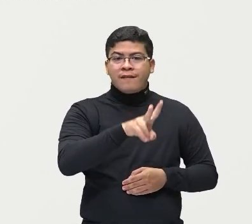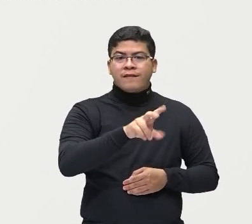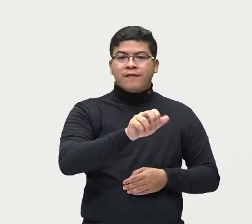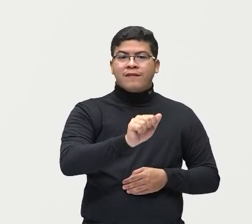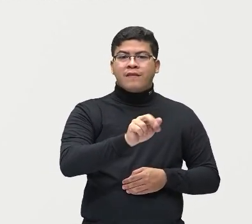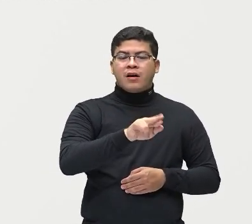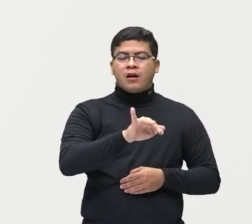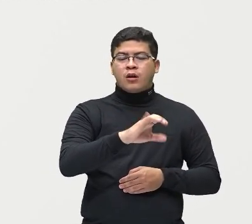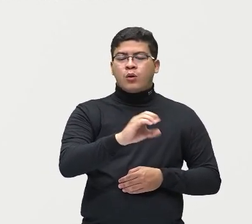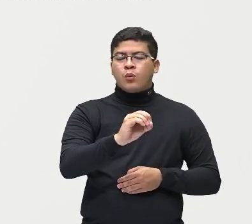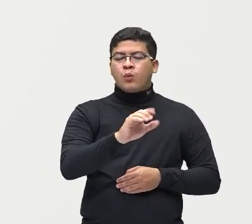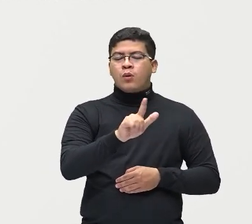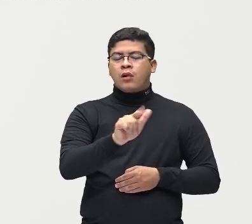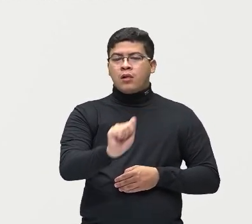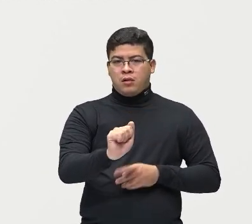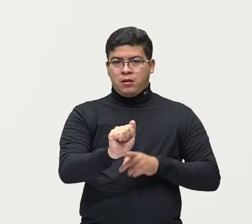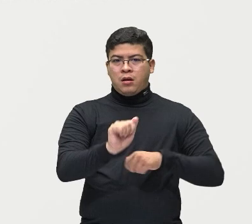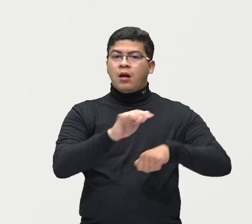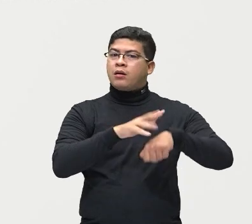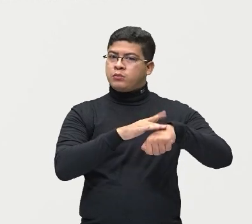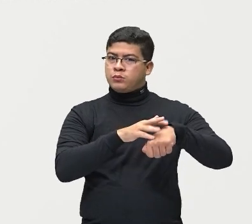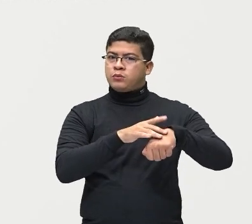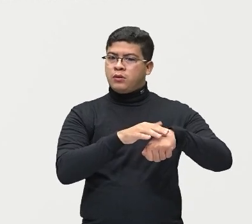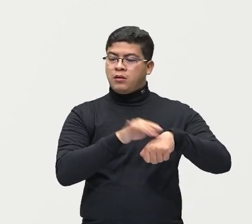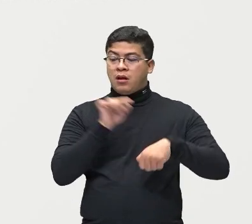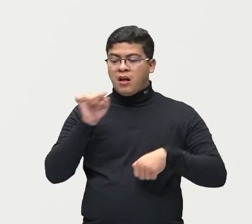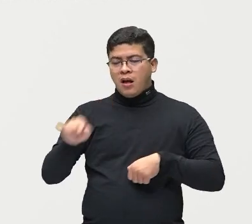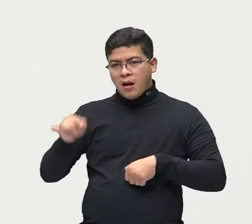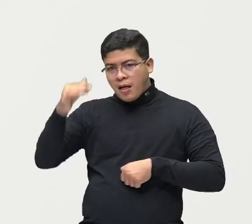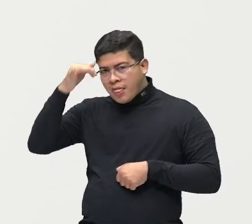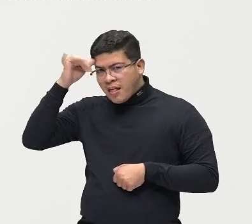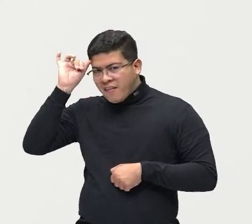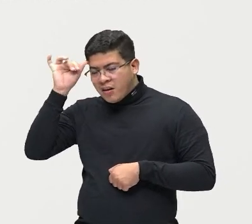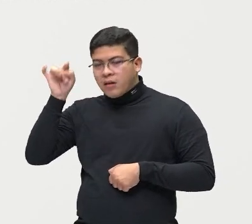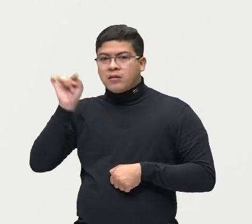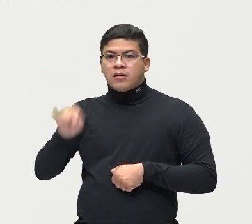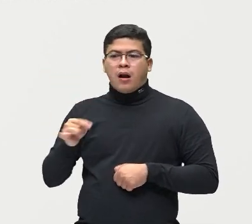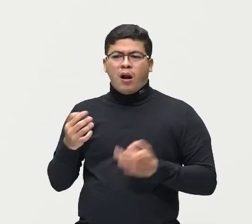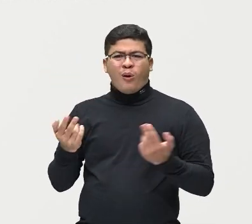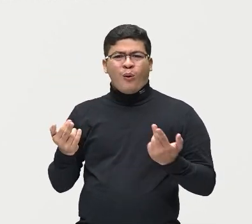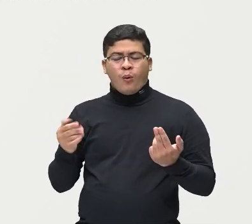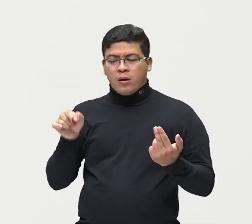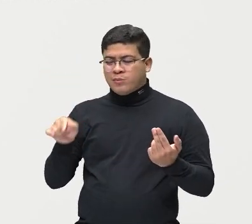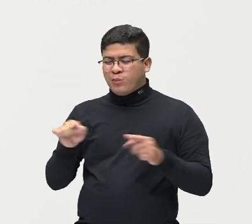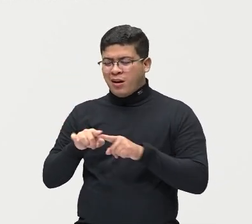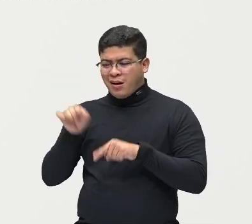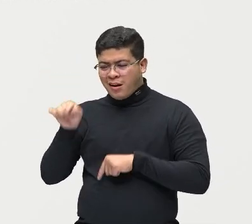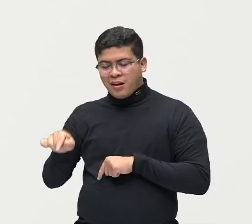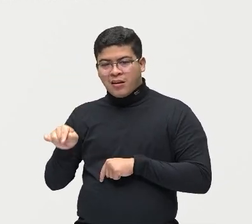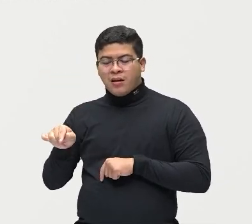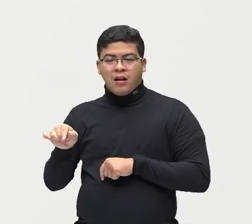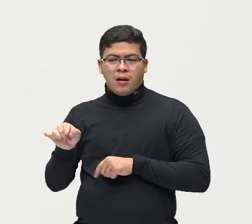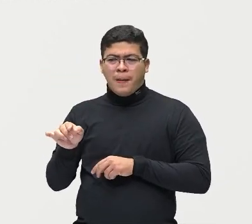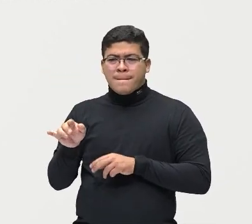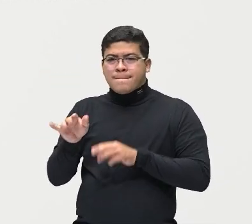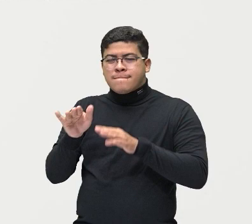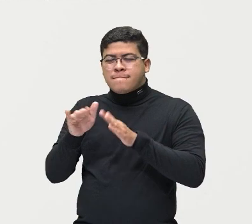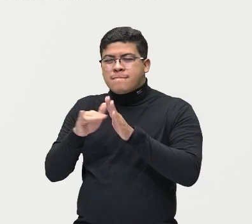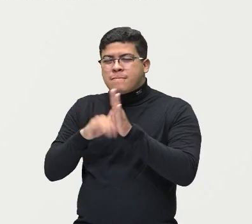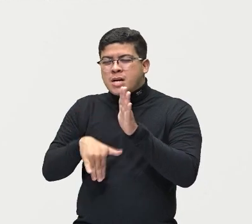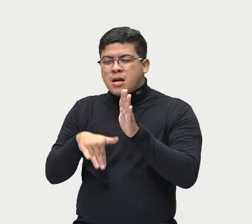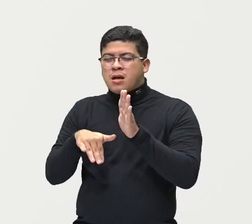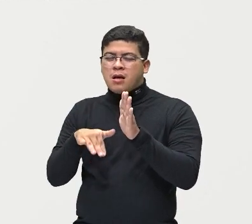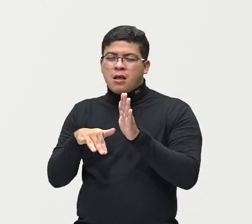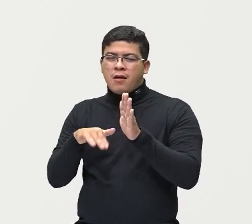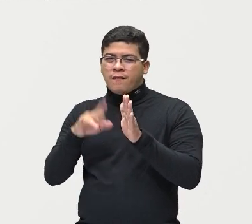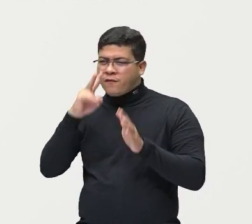também as vacas tinham as feridas parecidas, só que menos grave, tá bom? Então ele fez essa observação e aí a